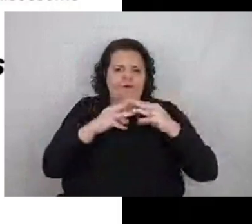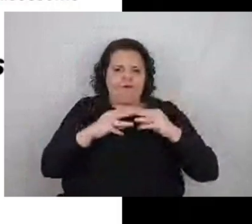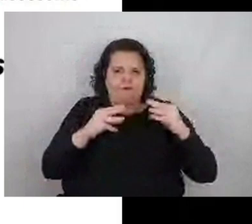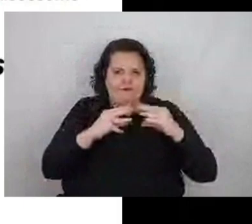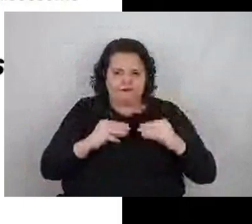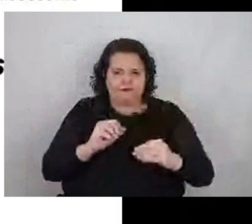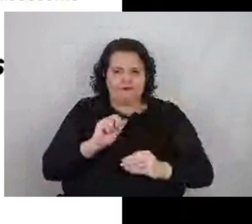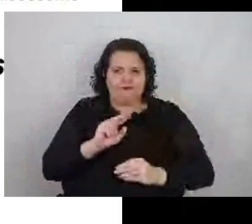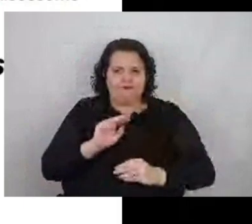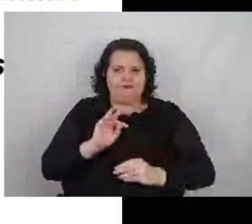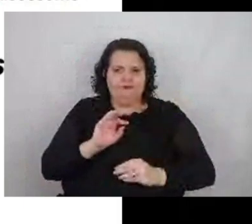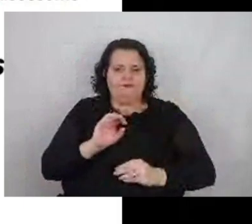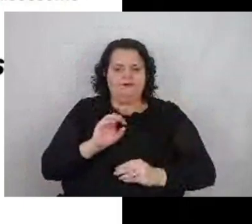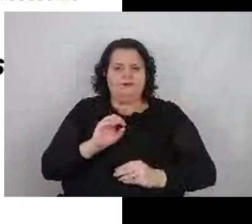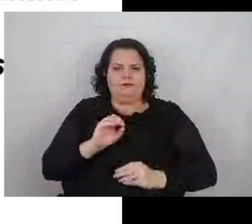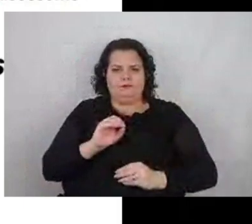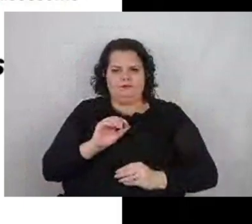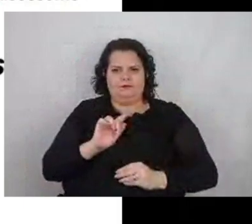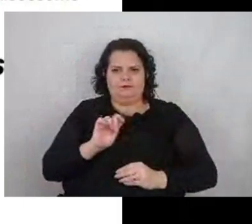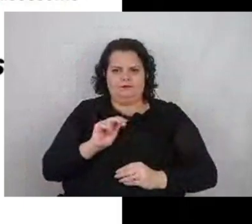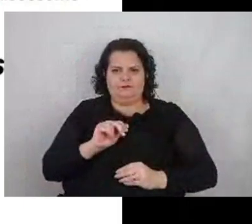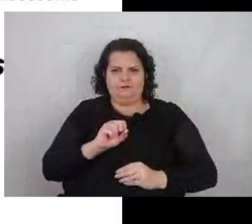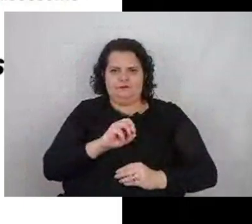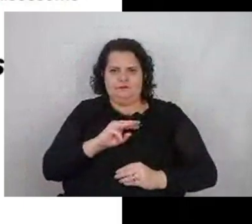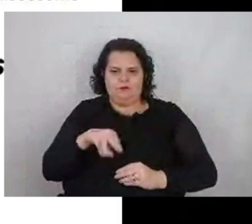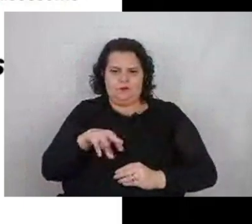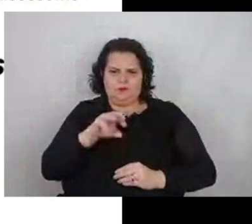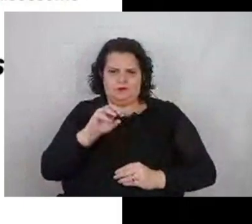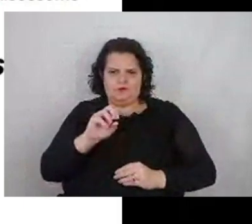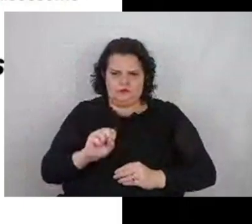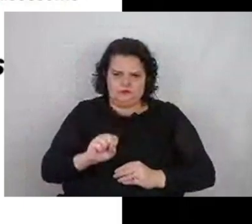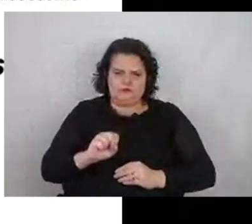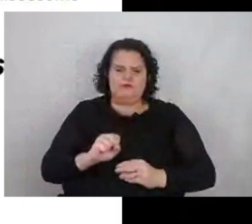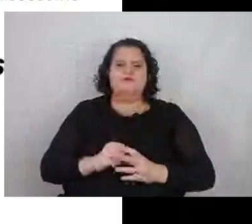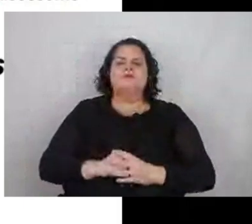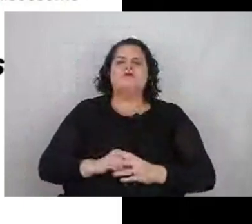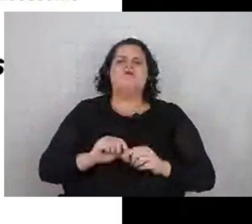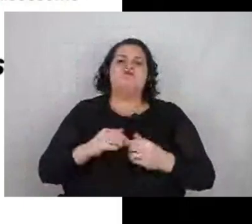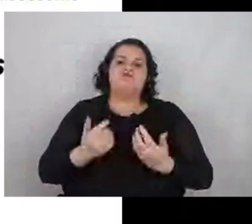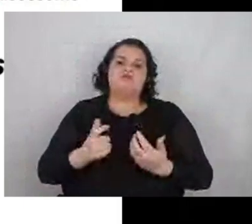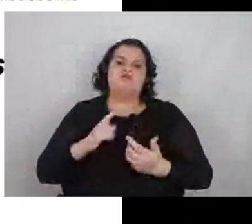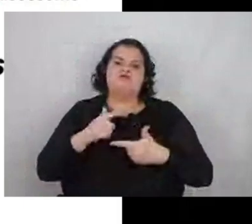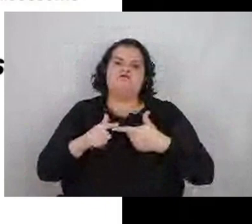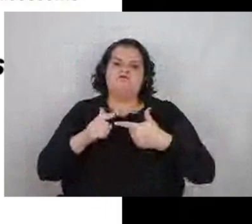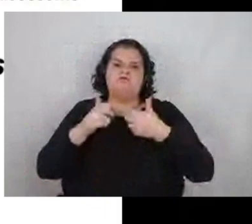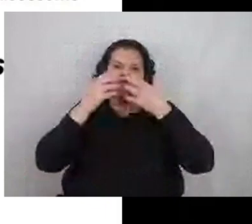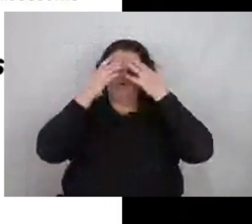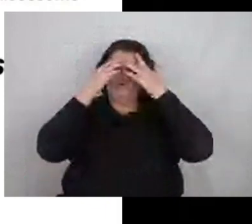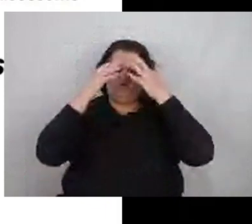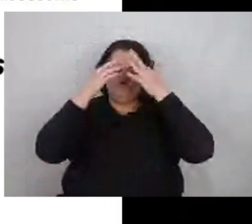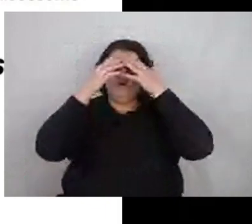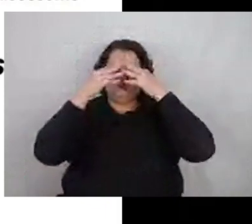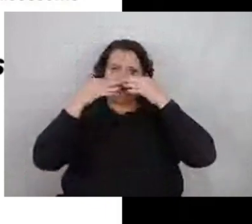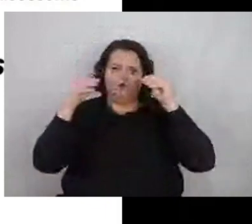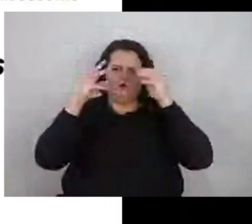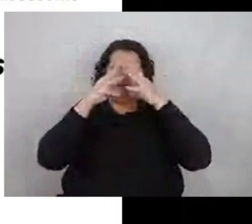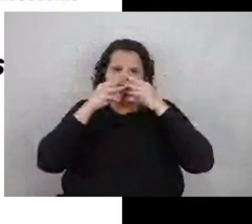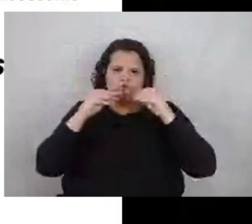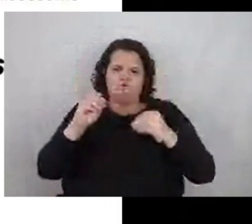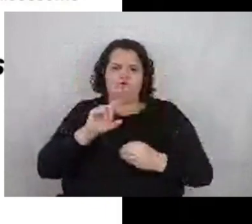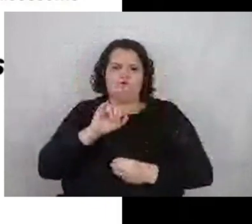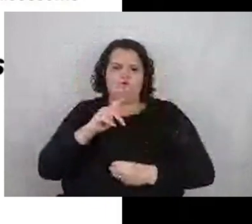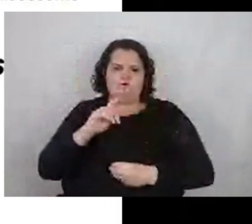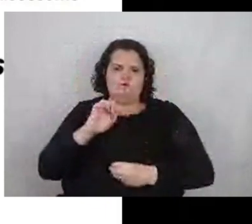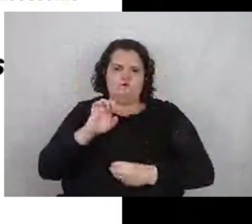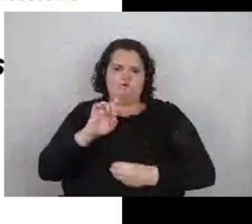ser através dos agregados proteicos, como em doenças neurodegenerativas, lipídios, oncoproteínas, no caso